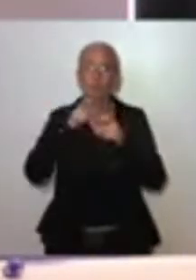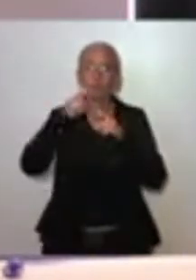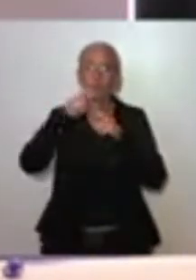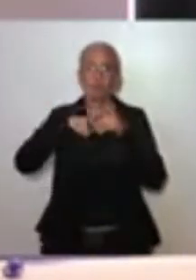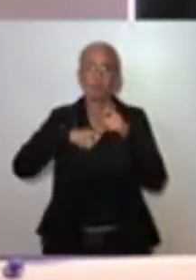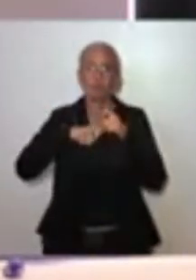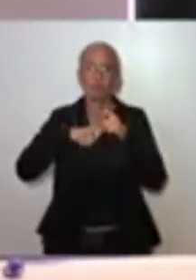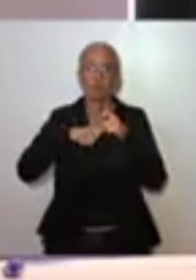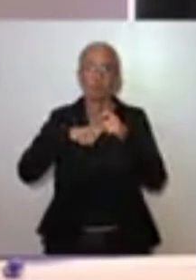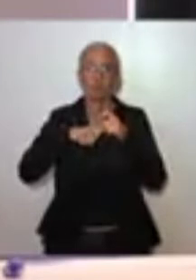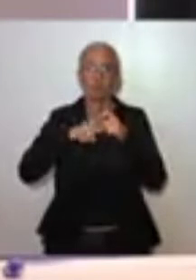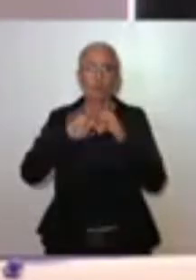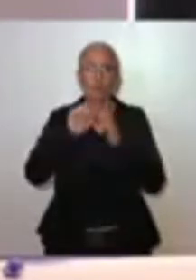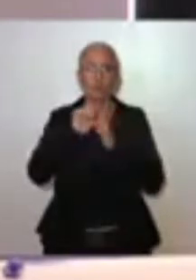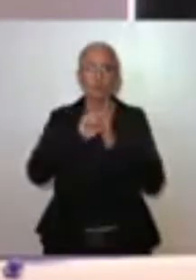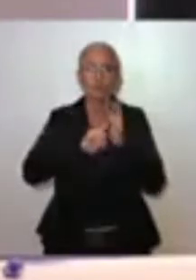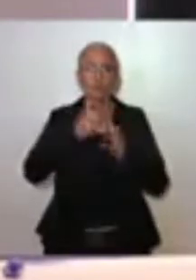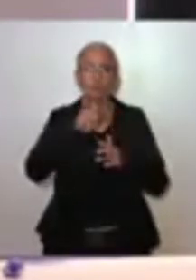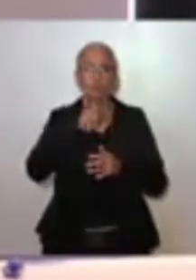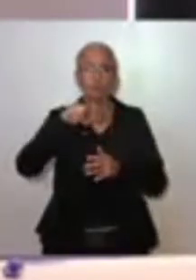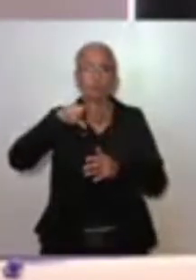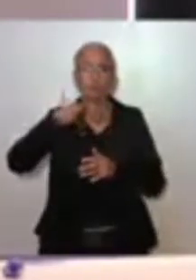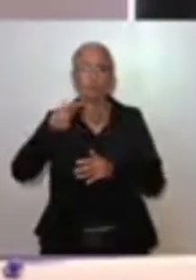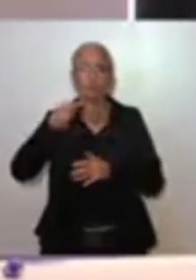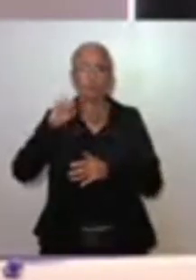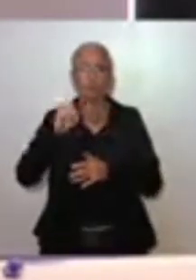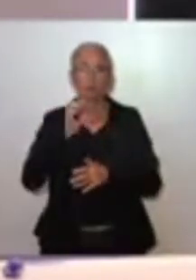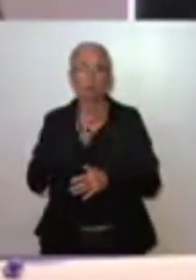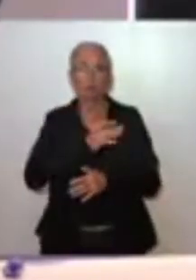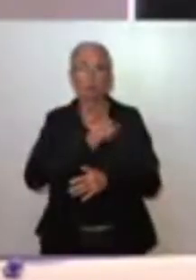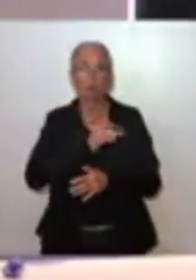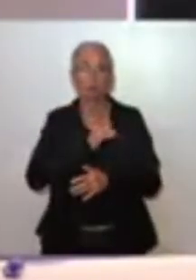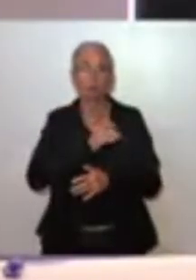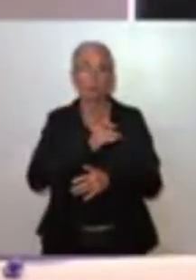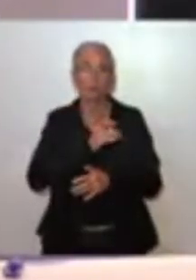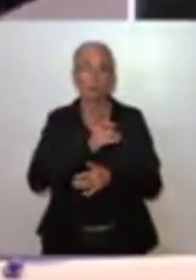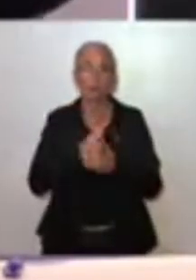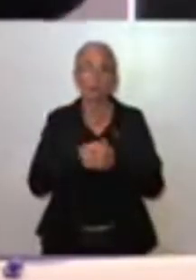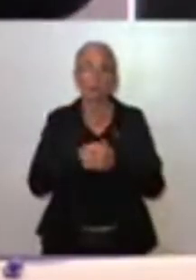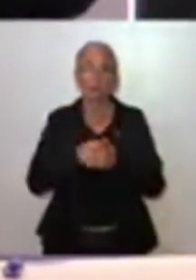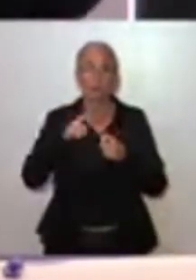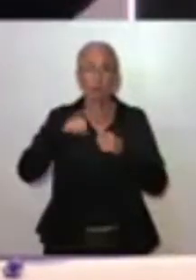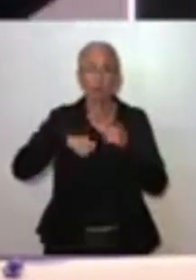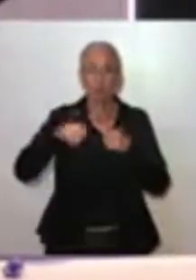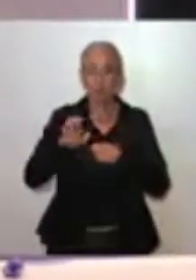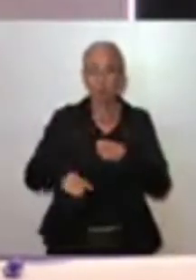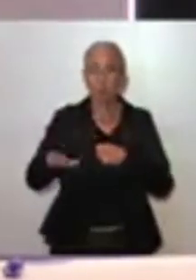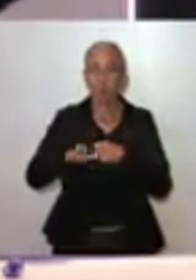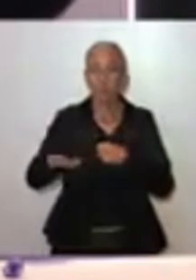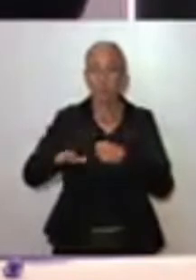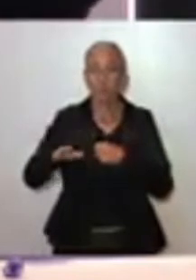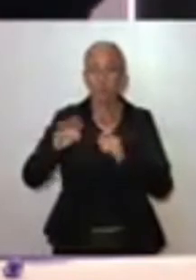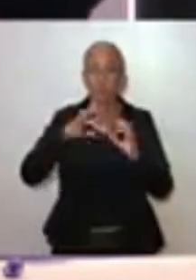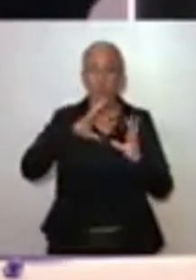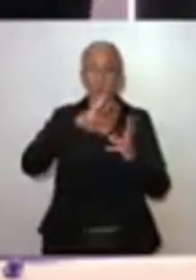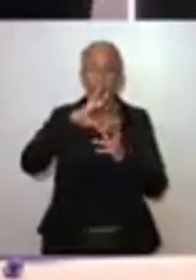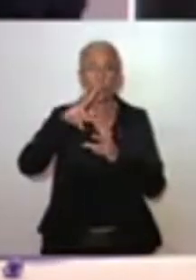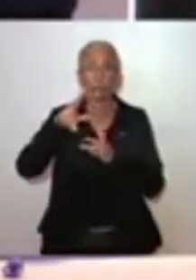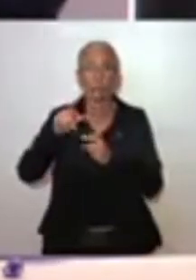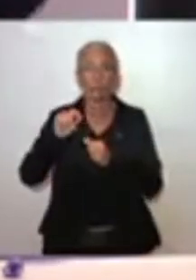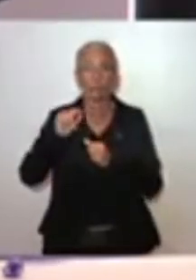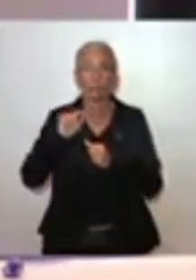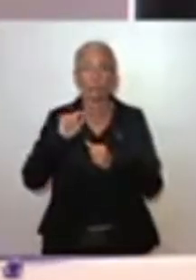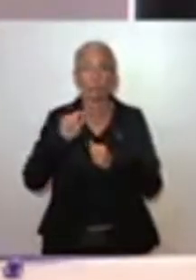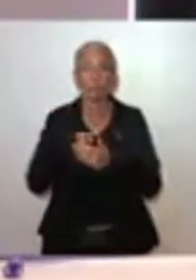no final dos anos 70 início dos anos 80 houve um certo medo no momento que a pornografia fosse dominar o mundo fosse dominar ou menos